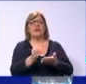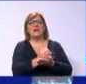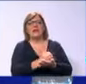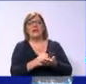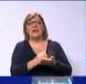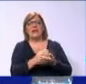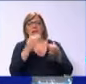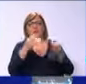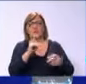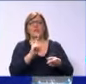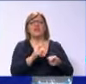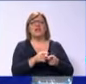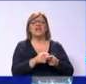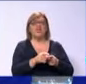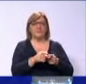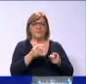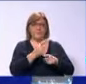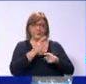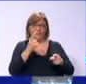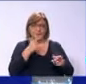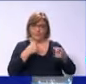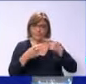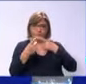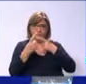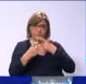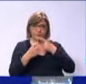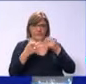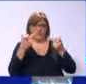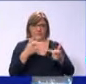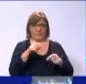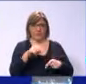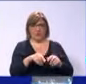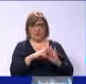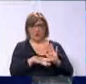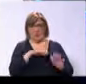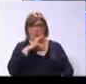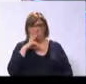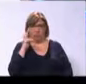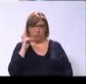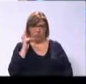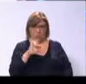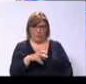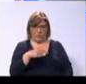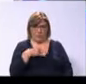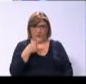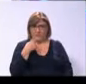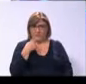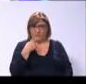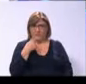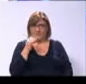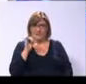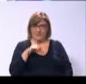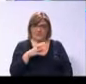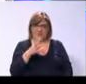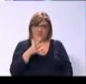absolutamente da série o que é isso porque facção perguntas ficam aqui é um comunicador ué que eu entendo que é altamente